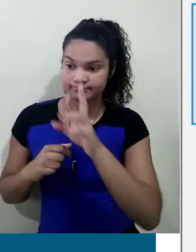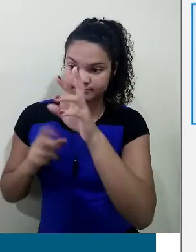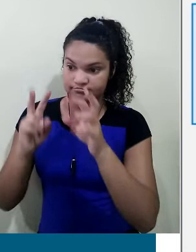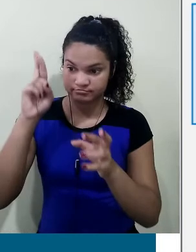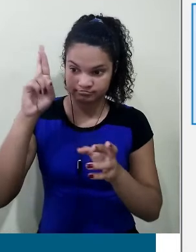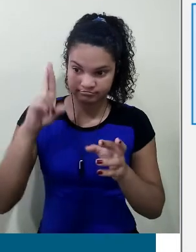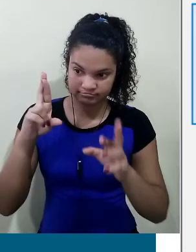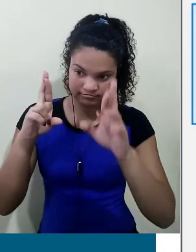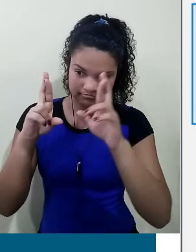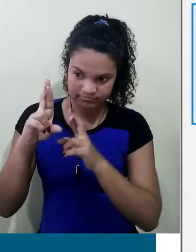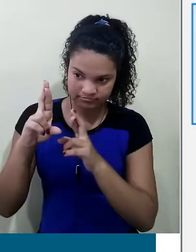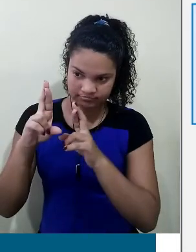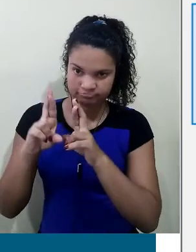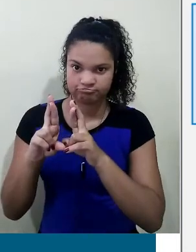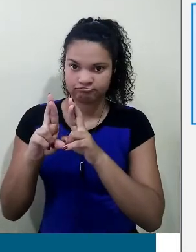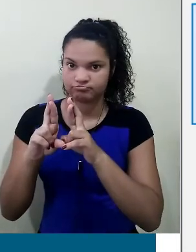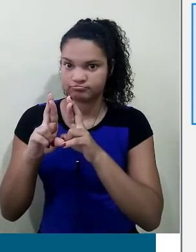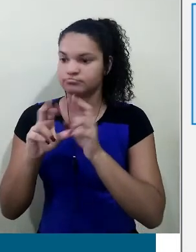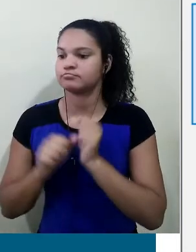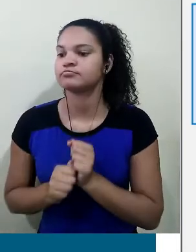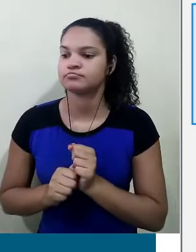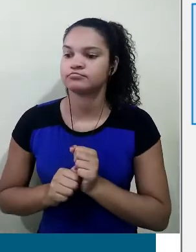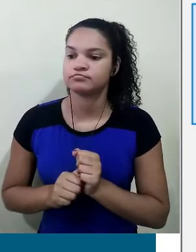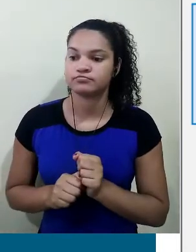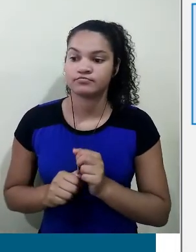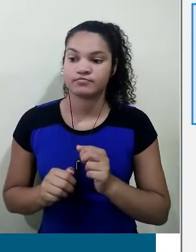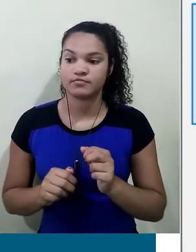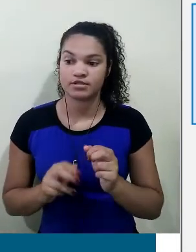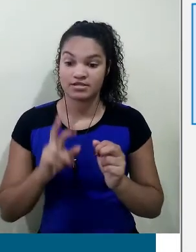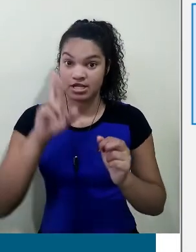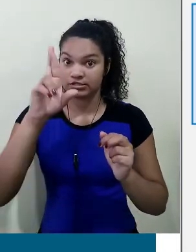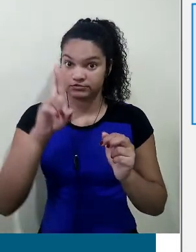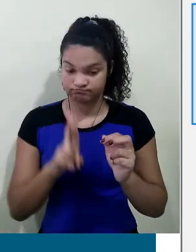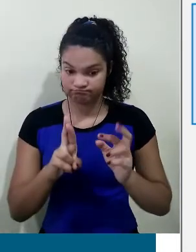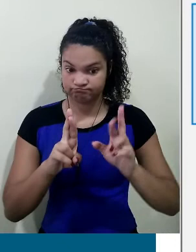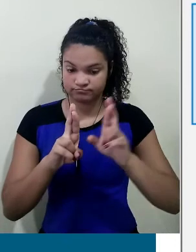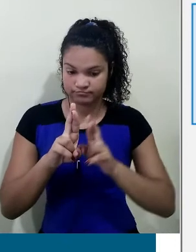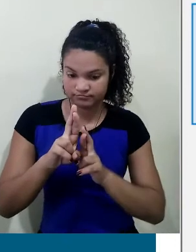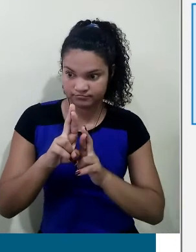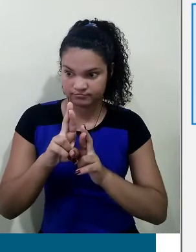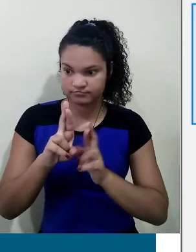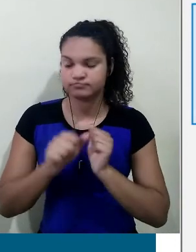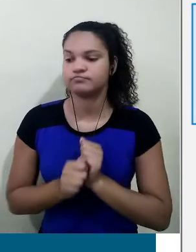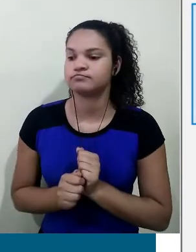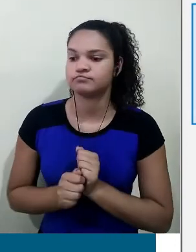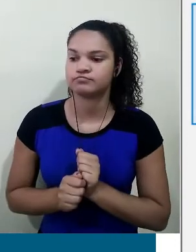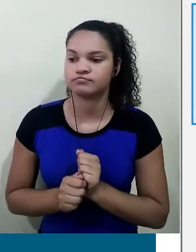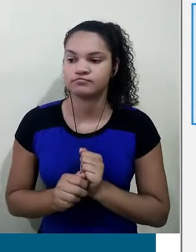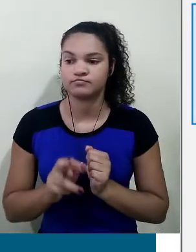Rzão com Rzão, formando o homozigoto dominante, esse Rzão com esse Rzinho, formando o